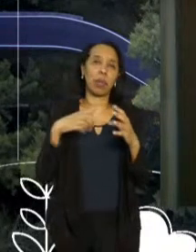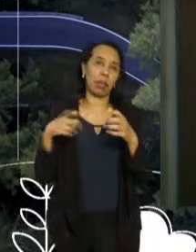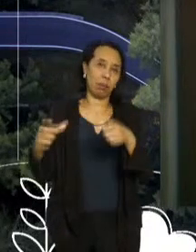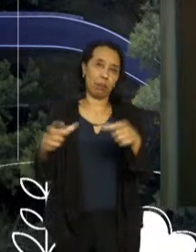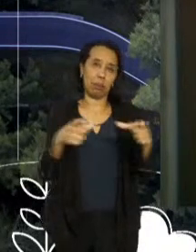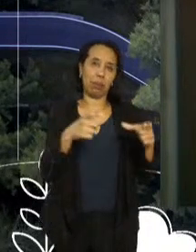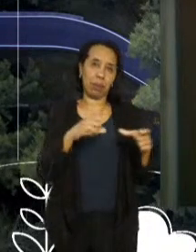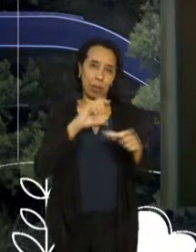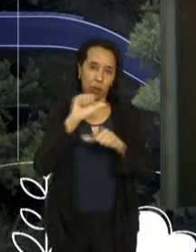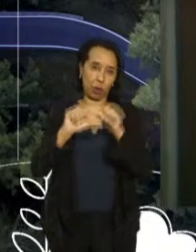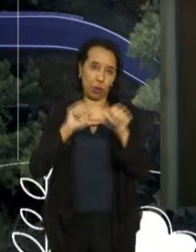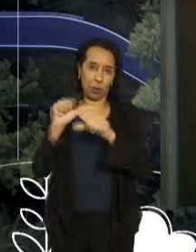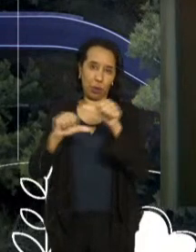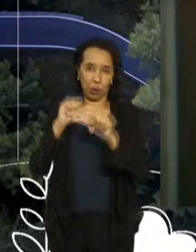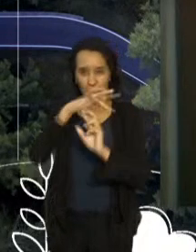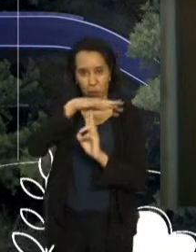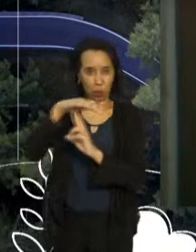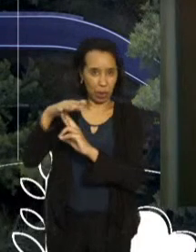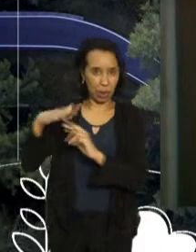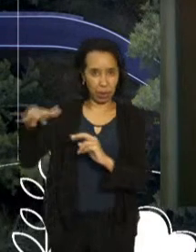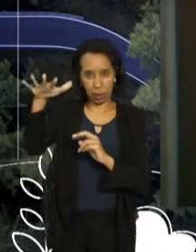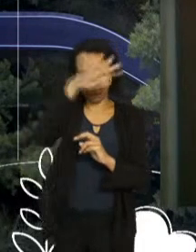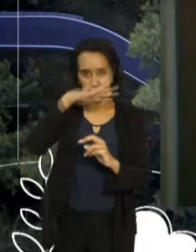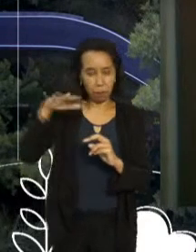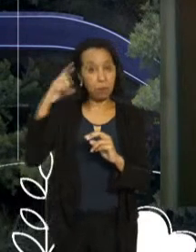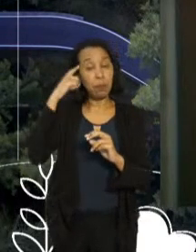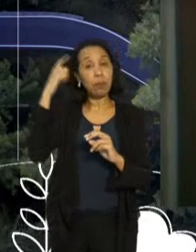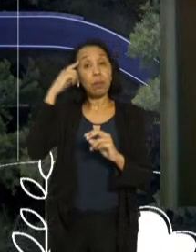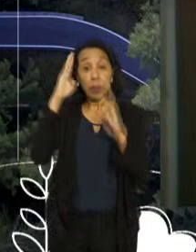Mudanças Climáticas voltada exclusivamente para